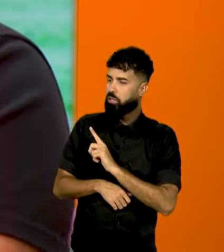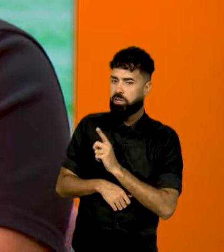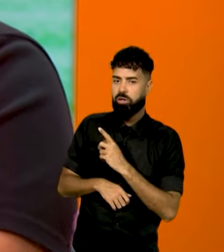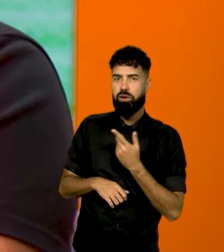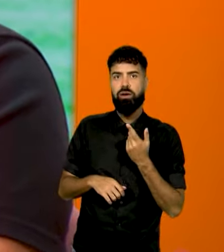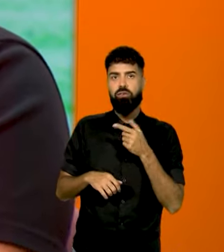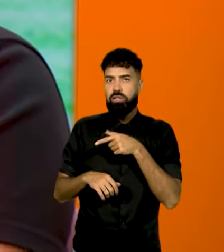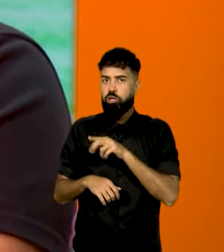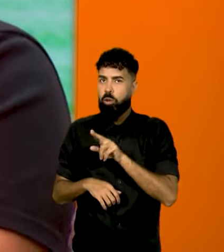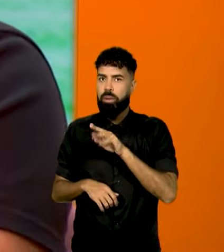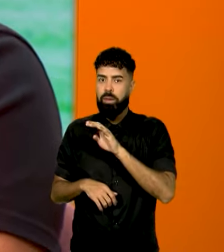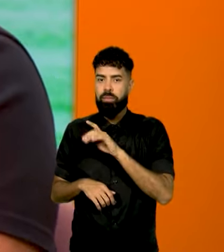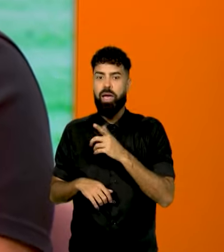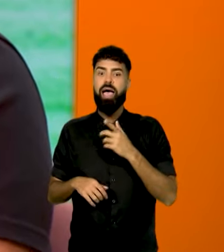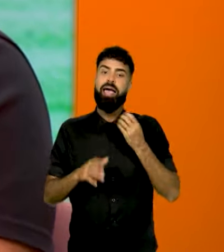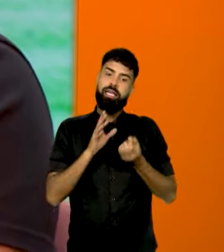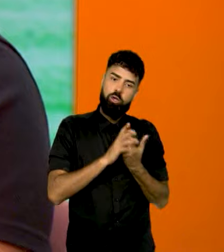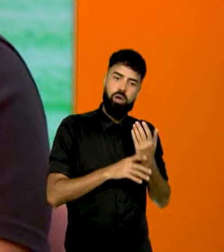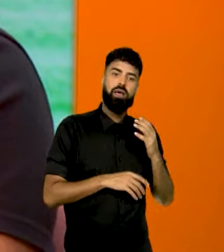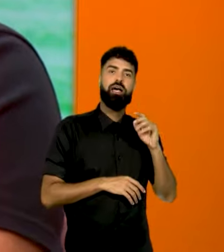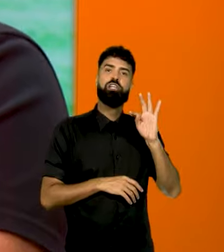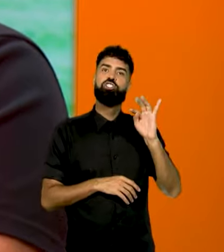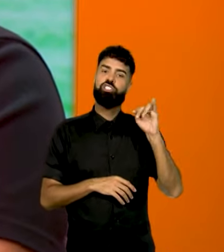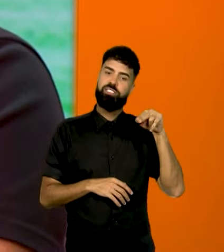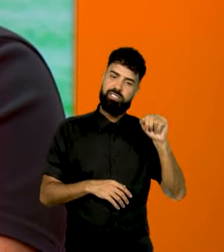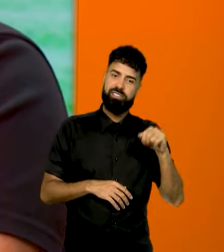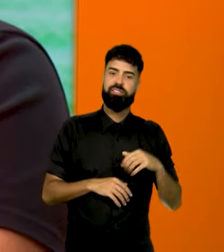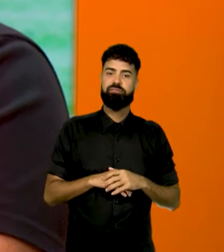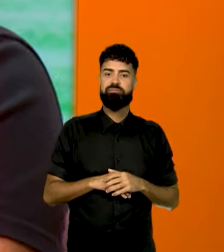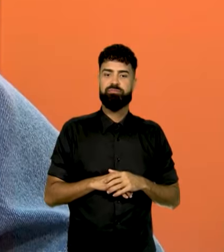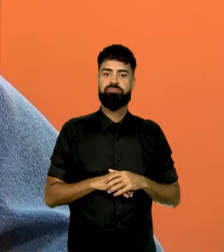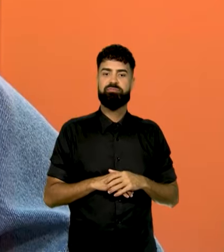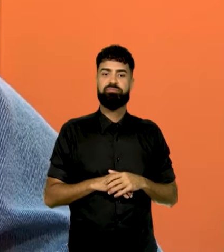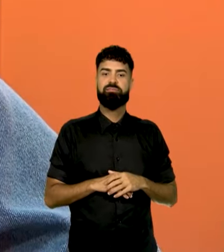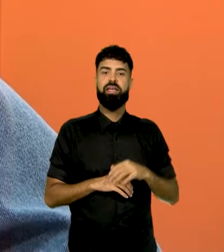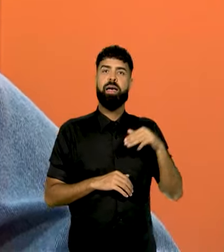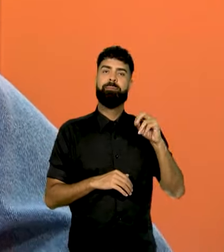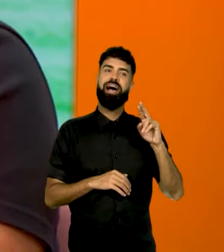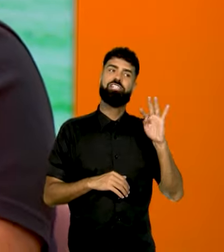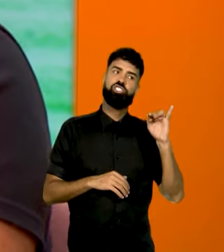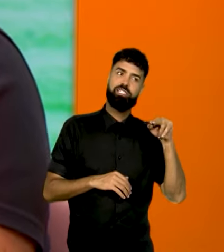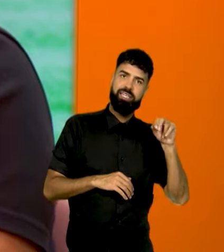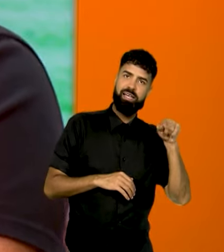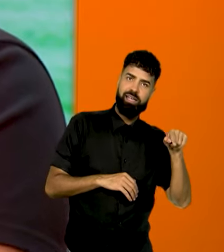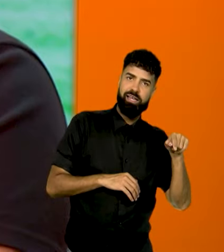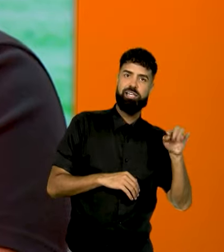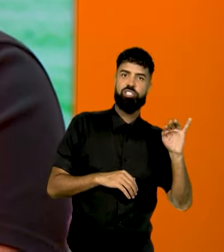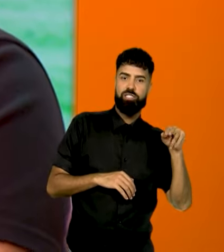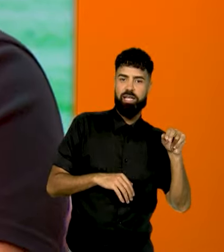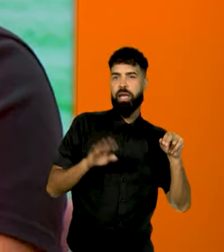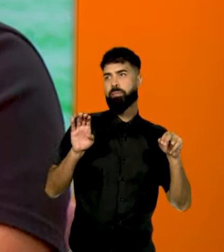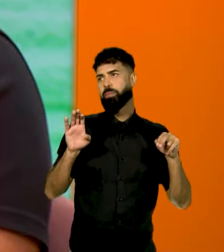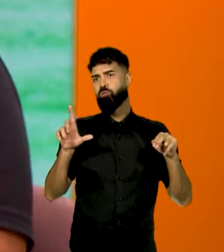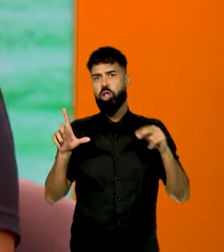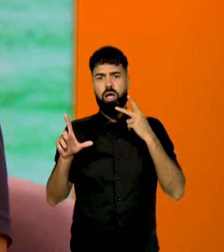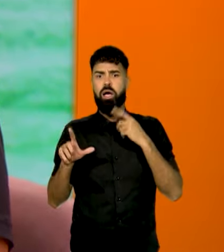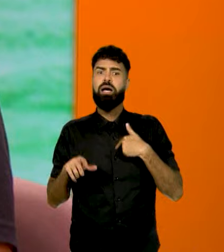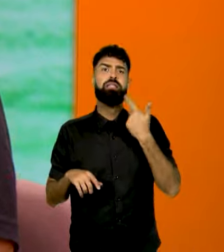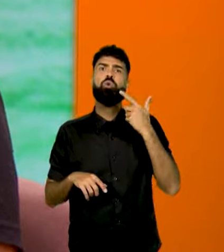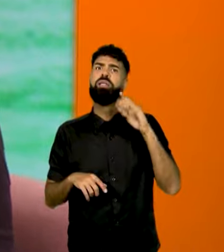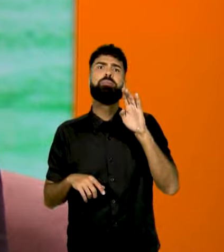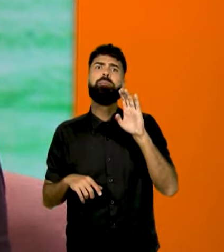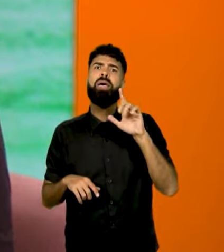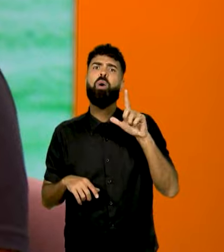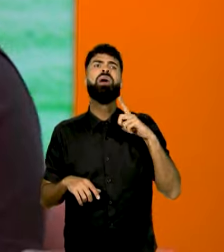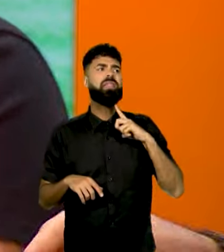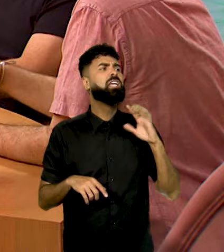E você não é personagem. Você teve que criar a Martina. Aí a gente criou a Tina, exatamente. A Tina, pra Martina. Exatamente. Aí a Bebel que ficou com raiva, porque ela, pai, não tem Bebel,